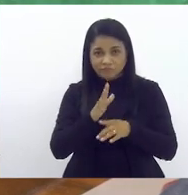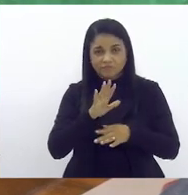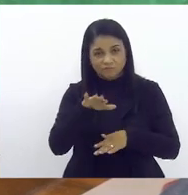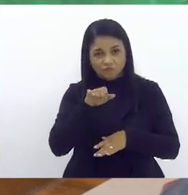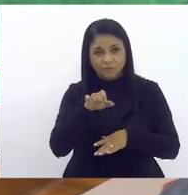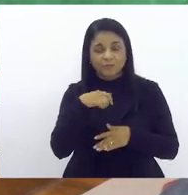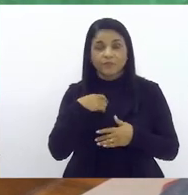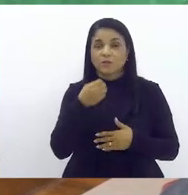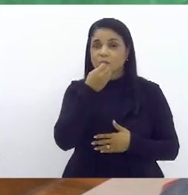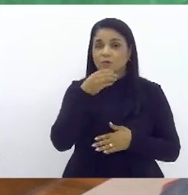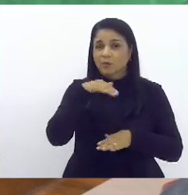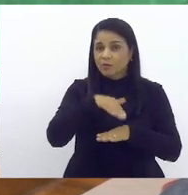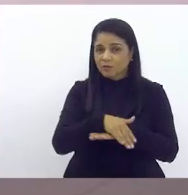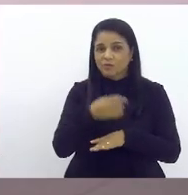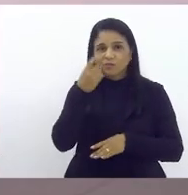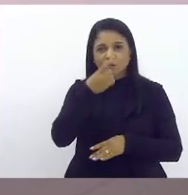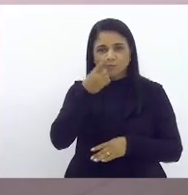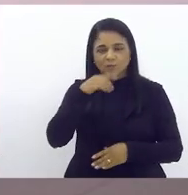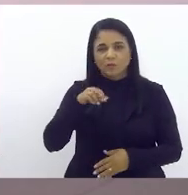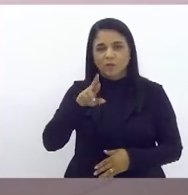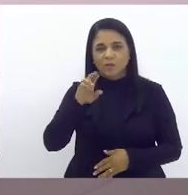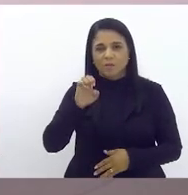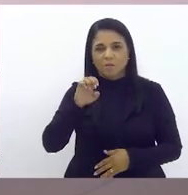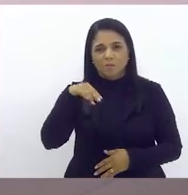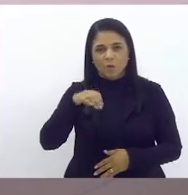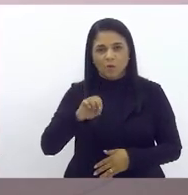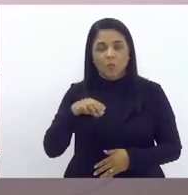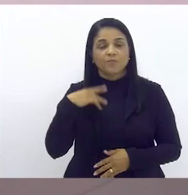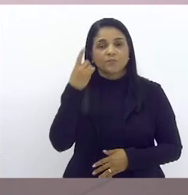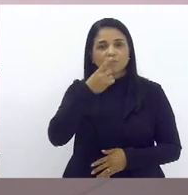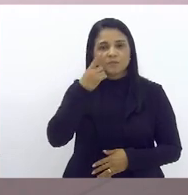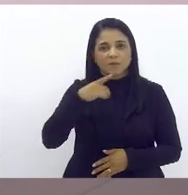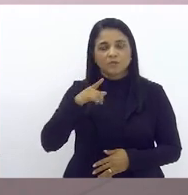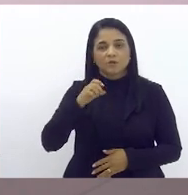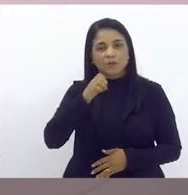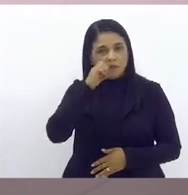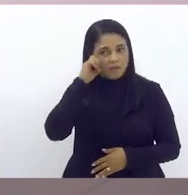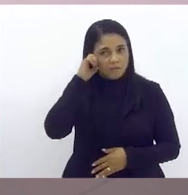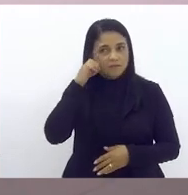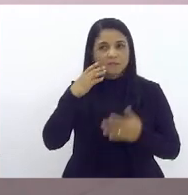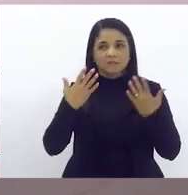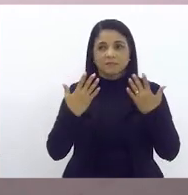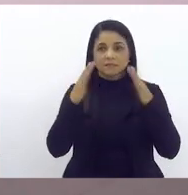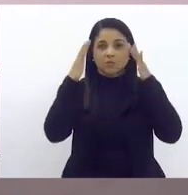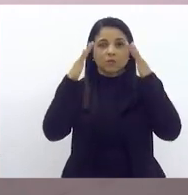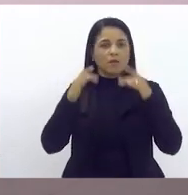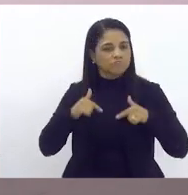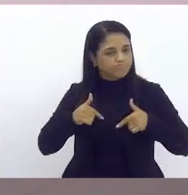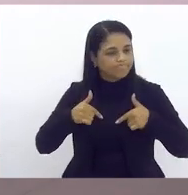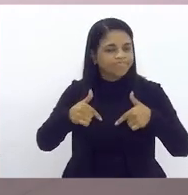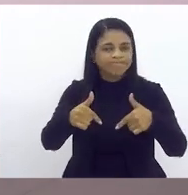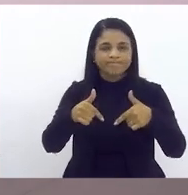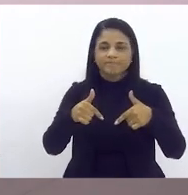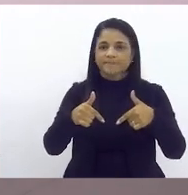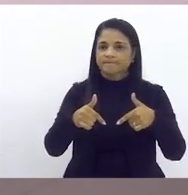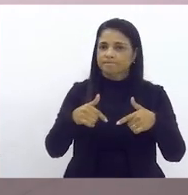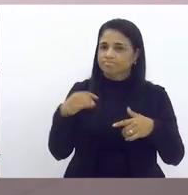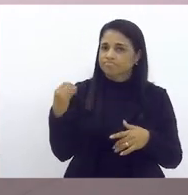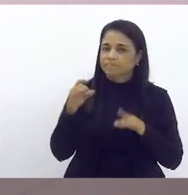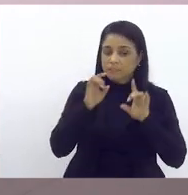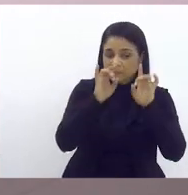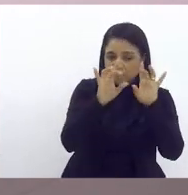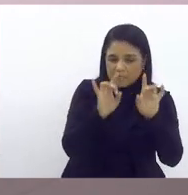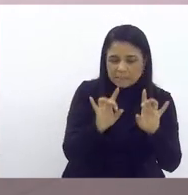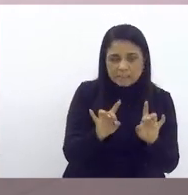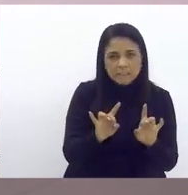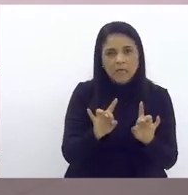Boa noite, deputada Raimond. Boa noite, deputada Élica, demais presentes. Primeiramente, saudar a iniciativa. É, eu acho que é muito especial a